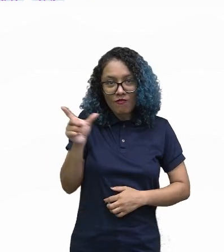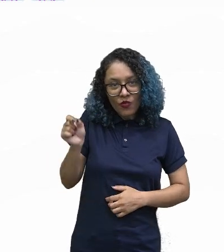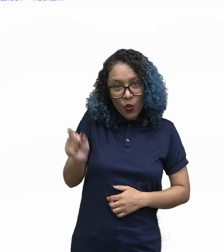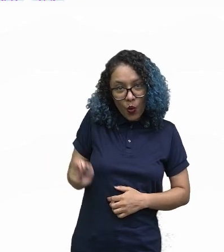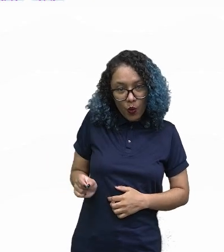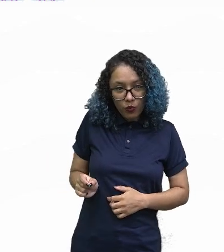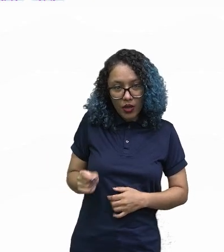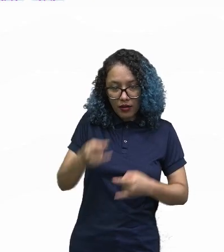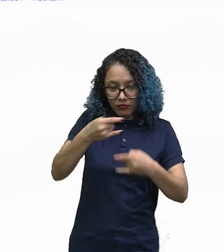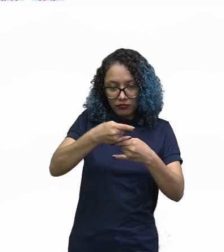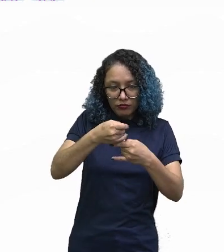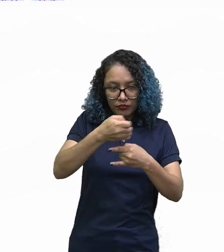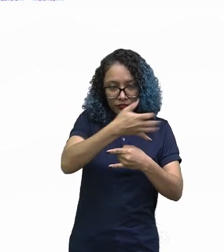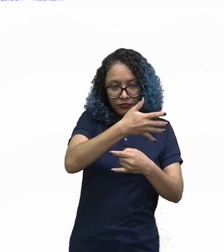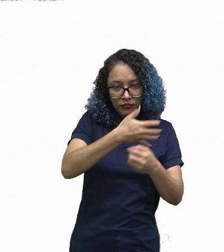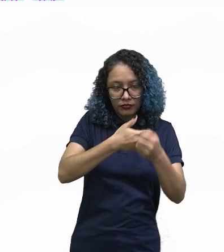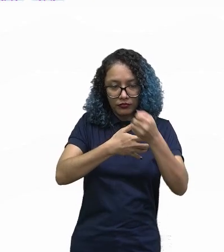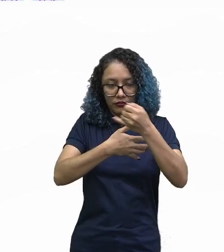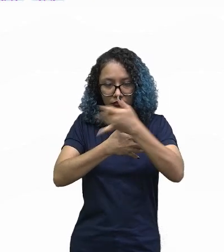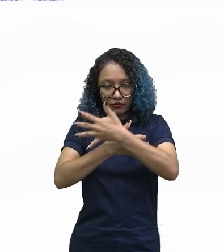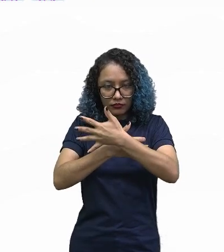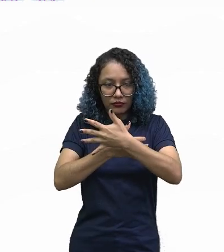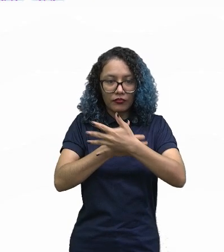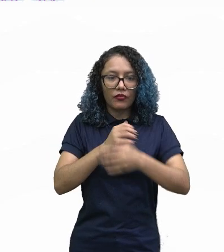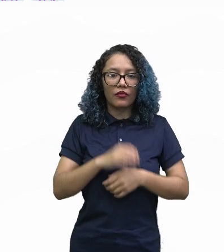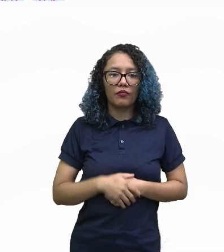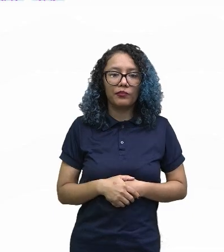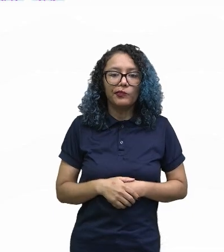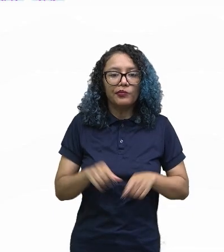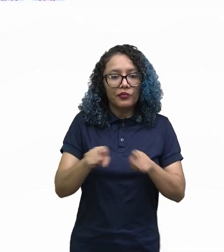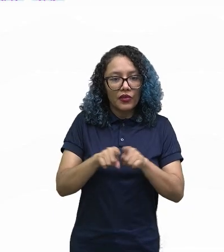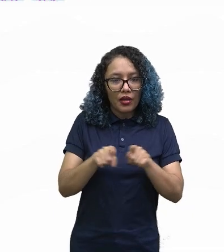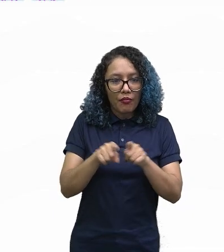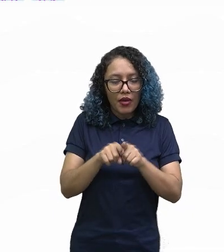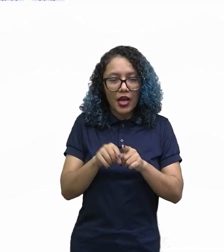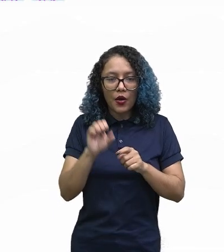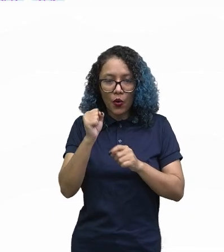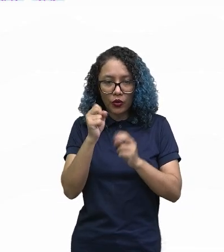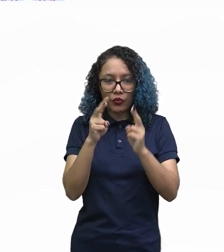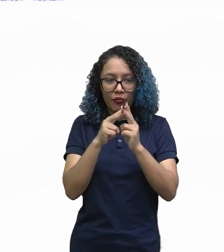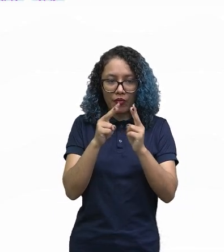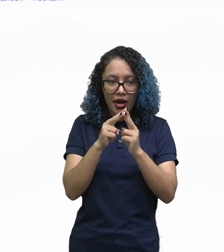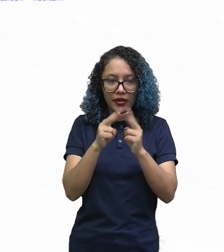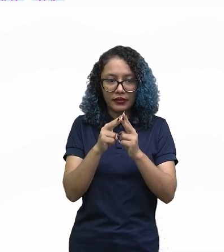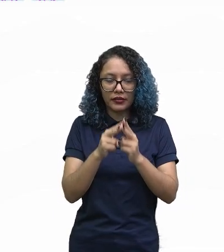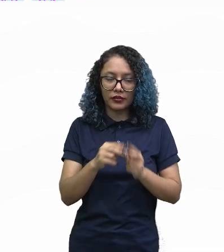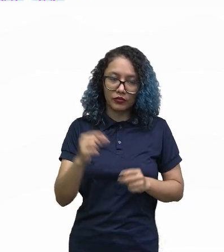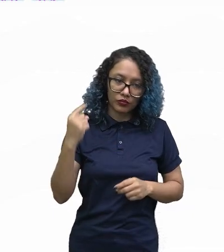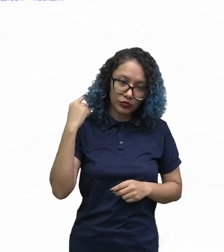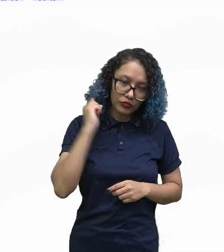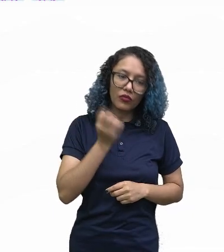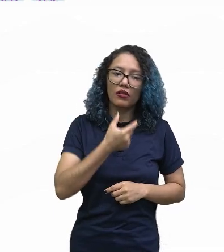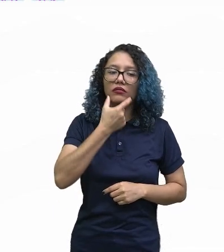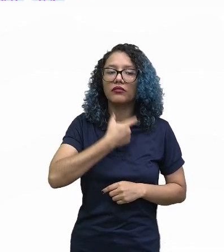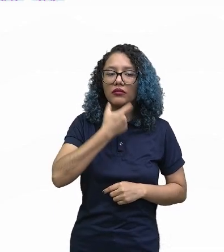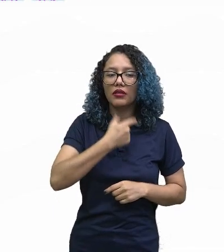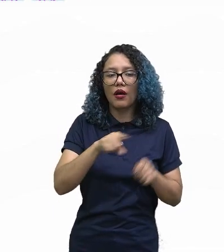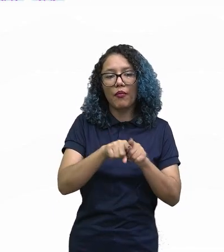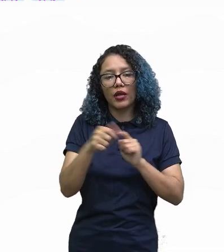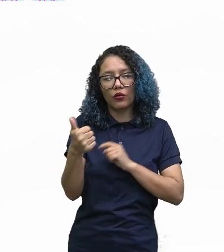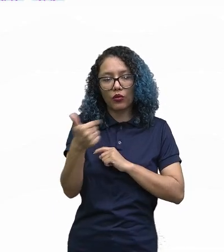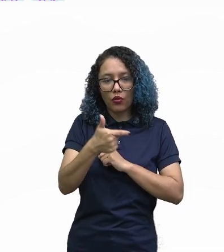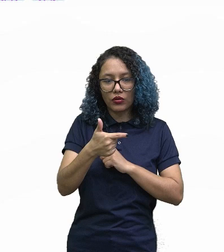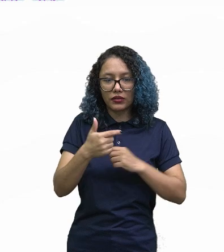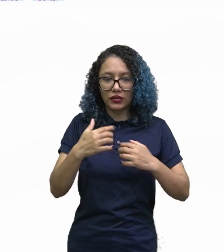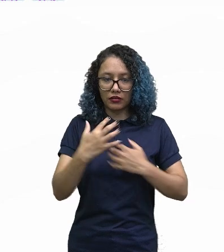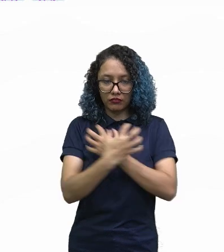tem subdivisões. 8 pares de nervos cervicais, aí vai descendo, 12 de torácicos,